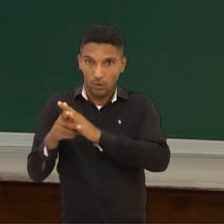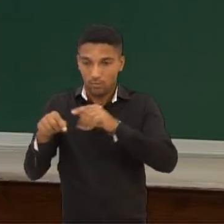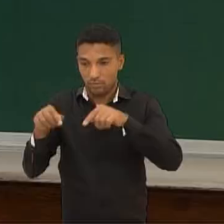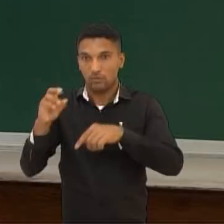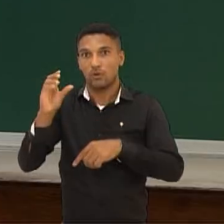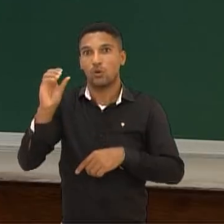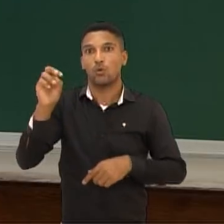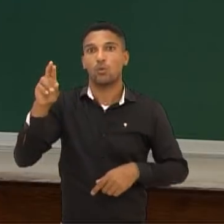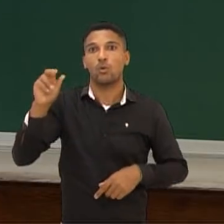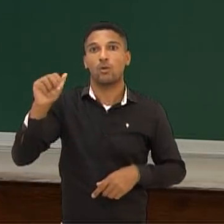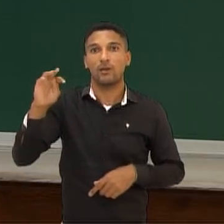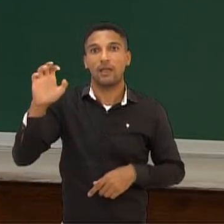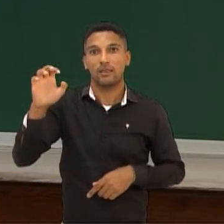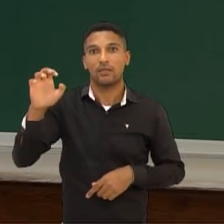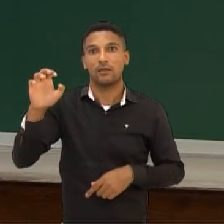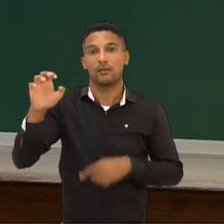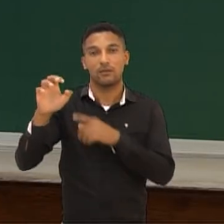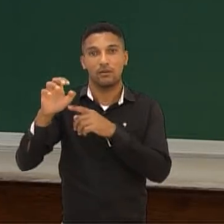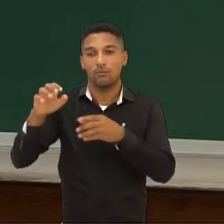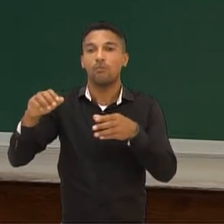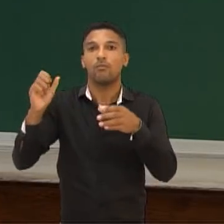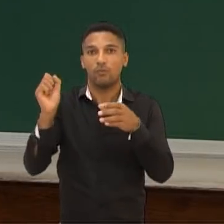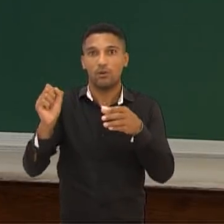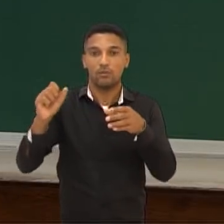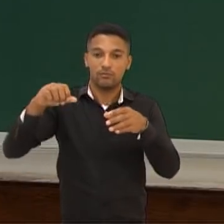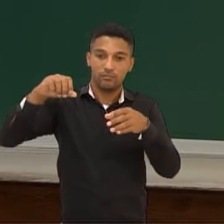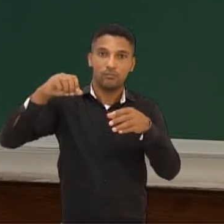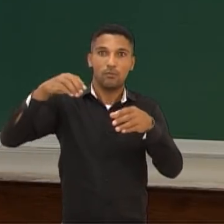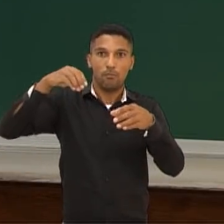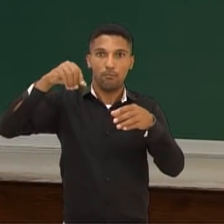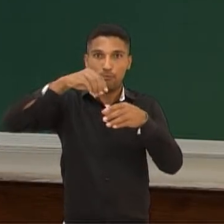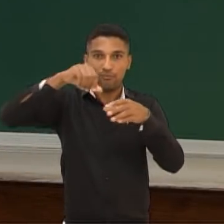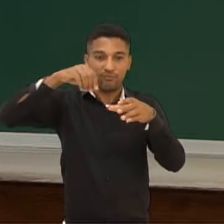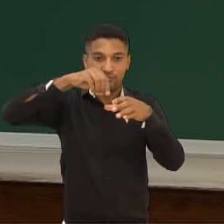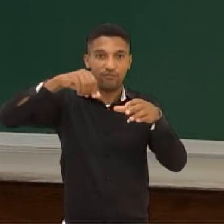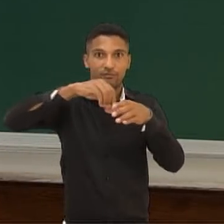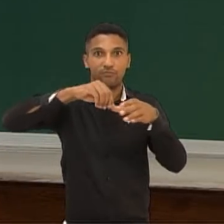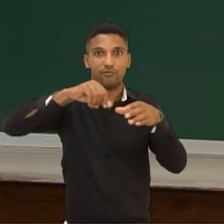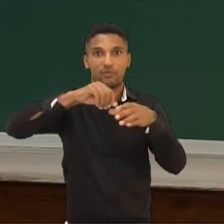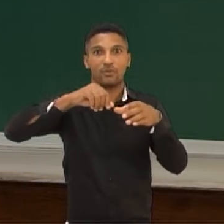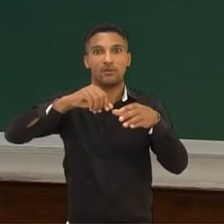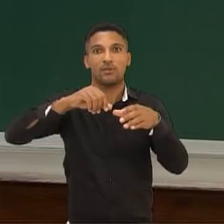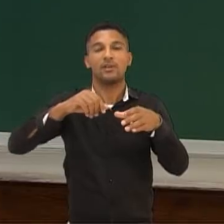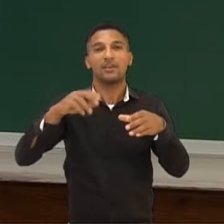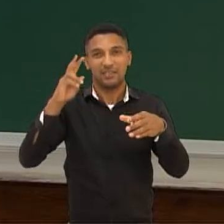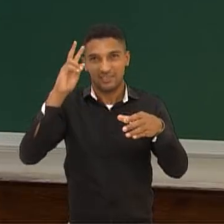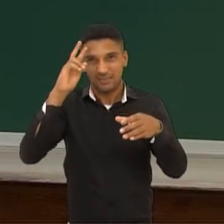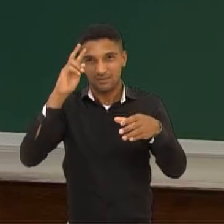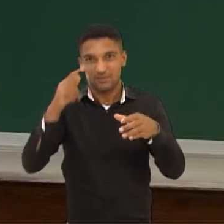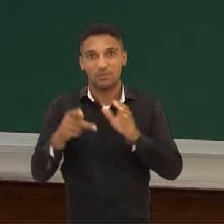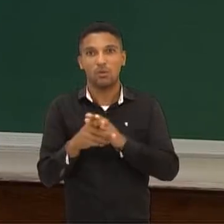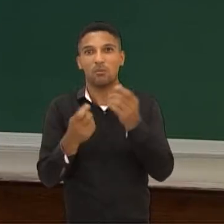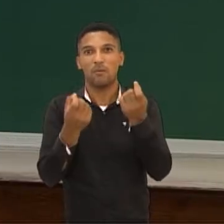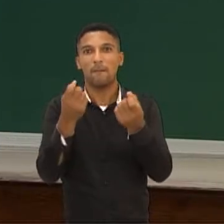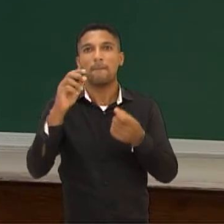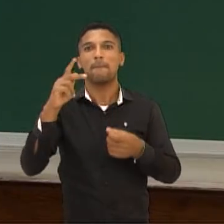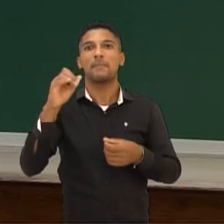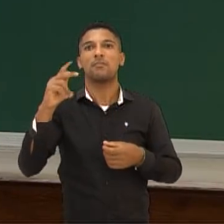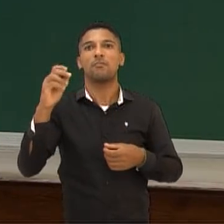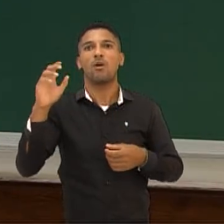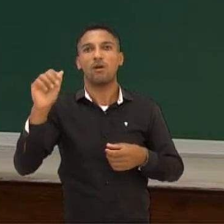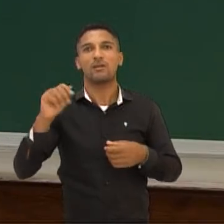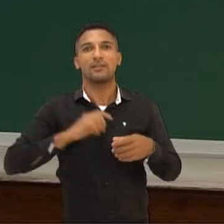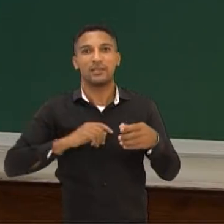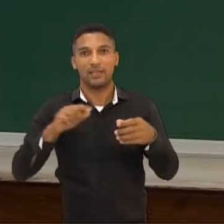que você usa em alimentos normais, pode ser líquido, pode ser aqueles em pauzinho para fazer, sabe o que a gente usa para fazer pipoca colorida, biscoitos? Então, é esse